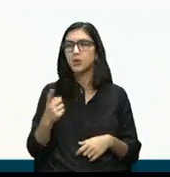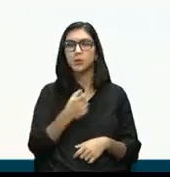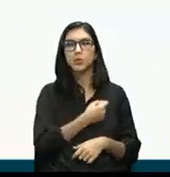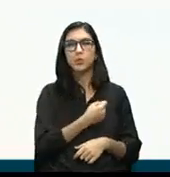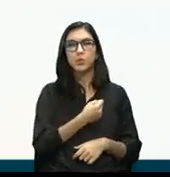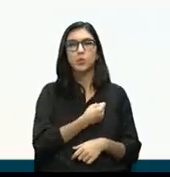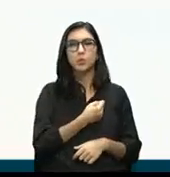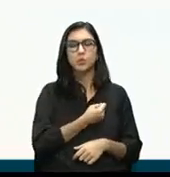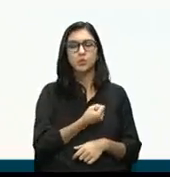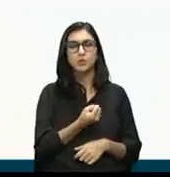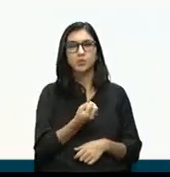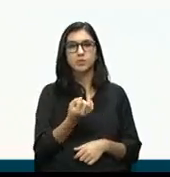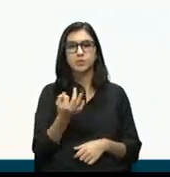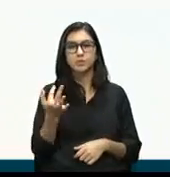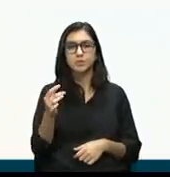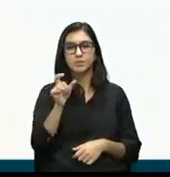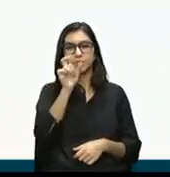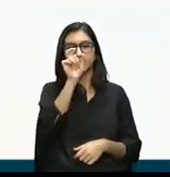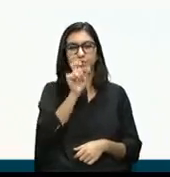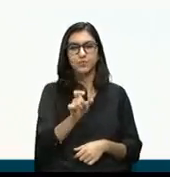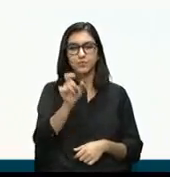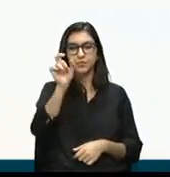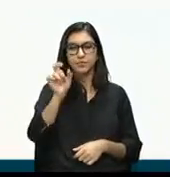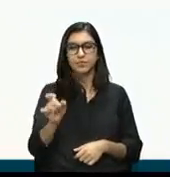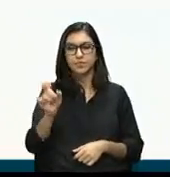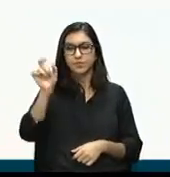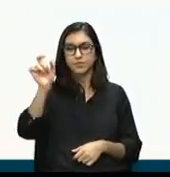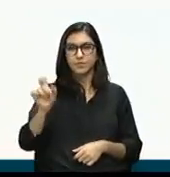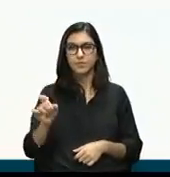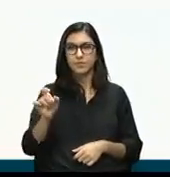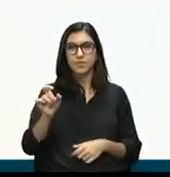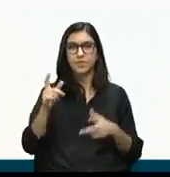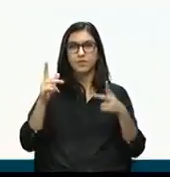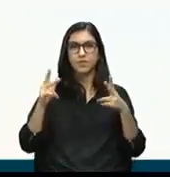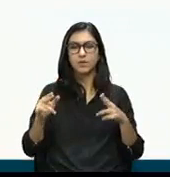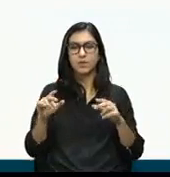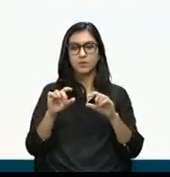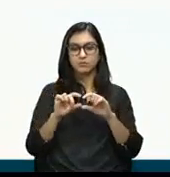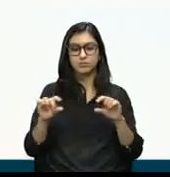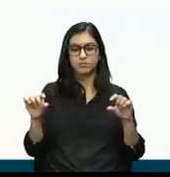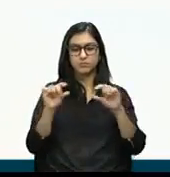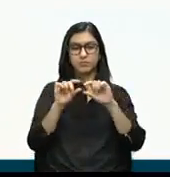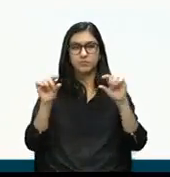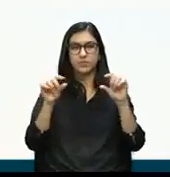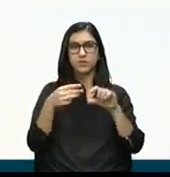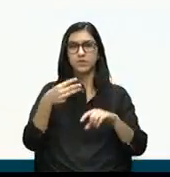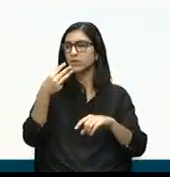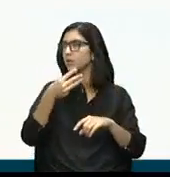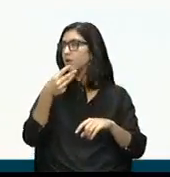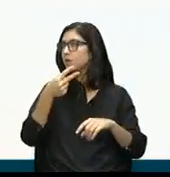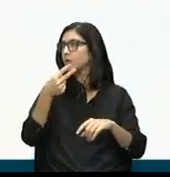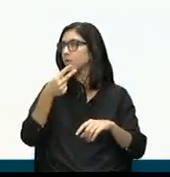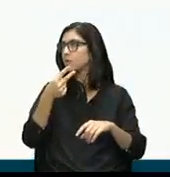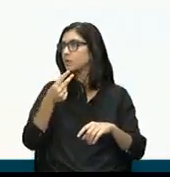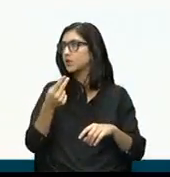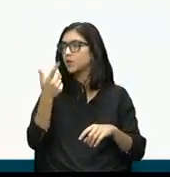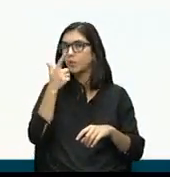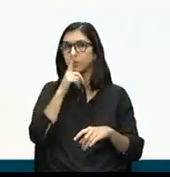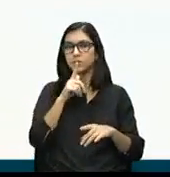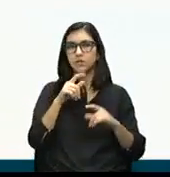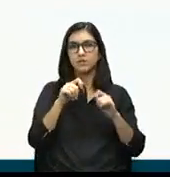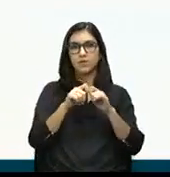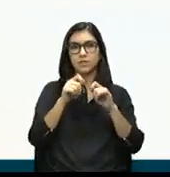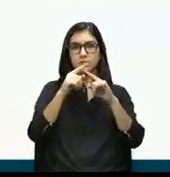número de colunas da primeira ser igual ao número de linhas da segunda, para que essa multiplicação